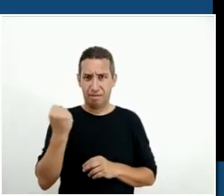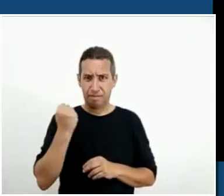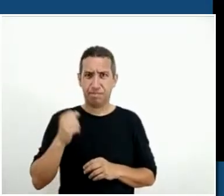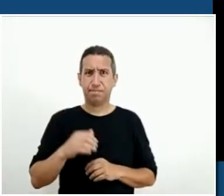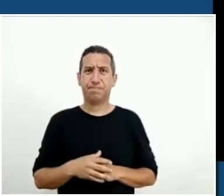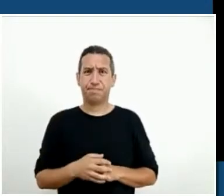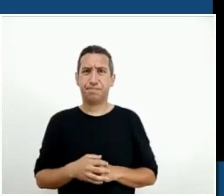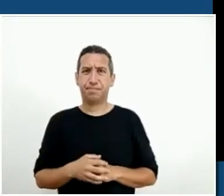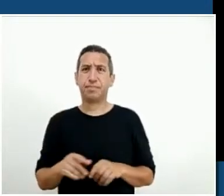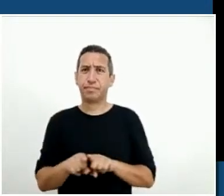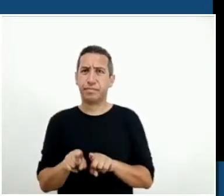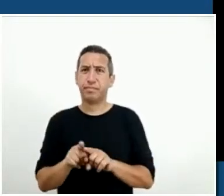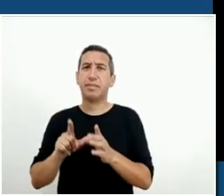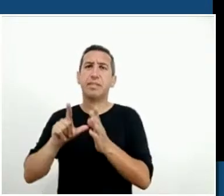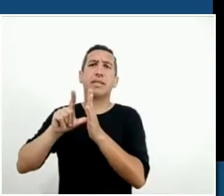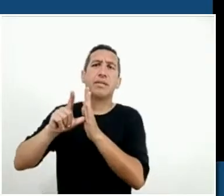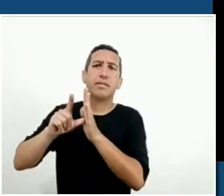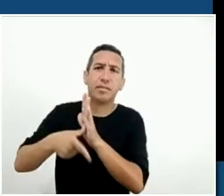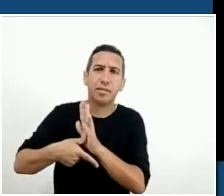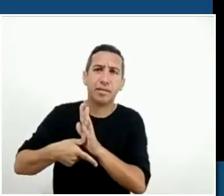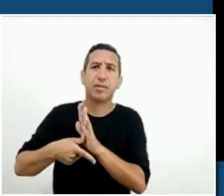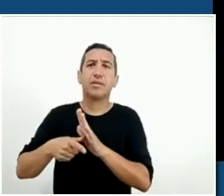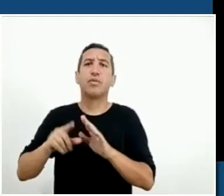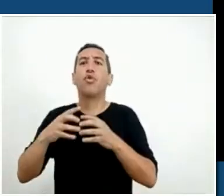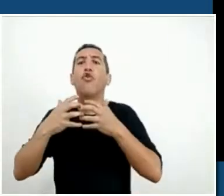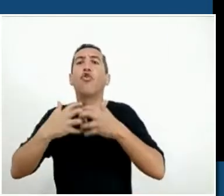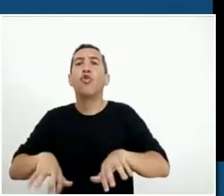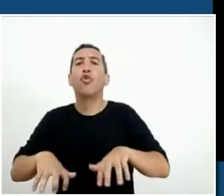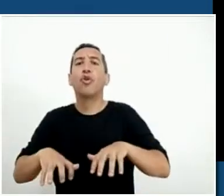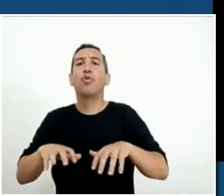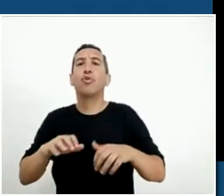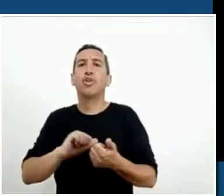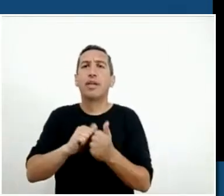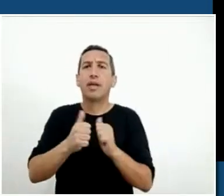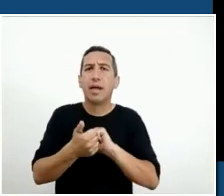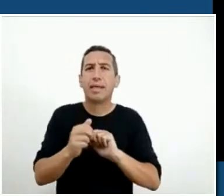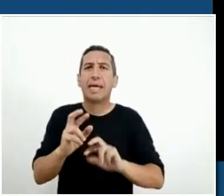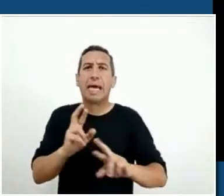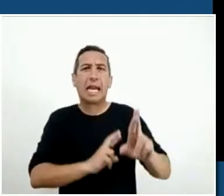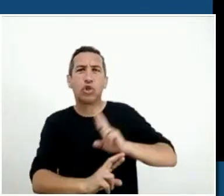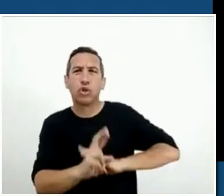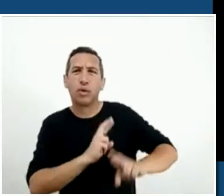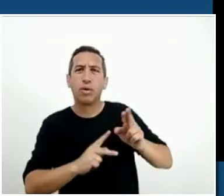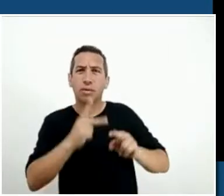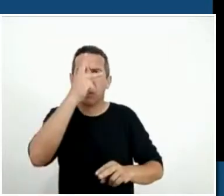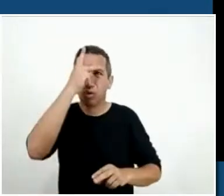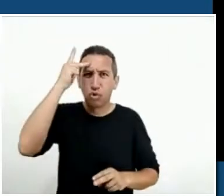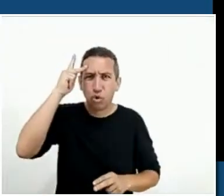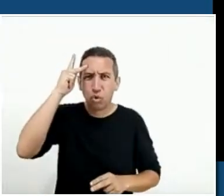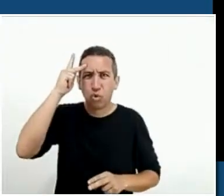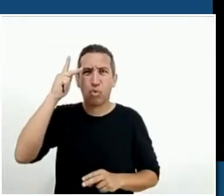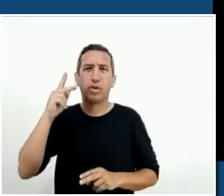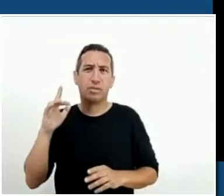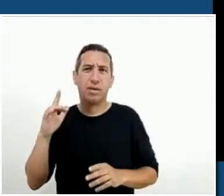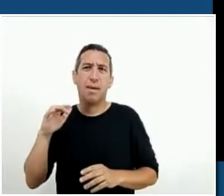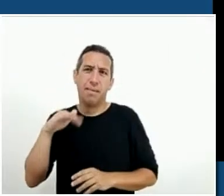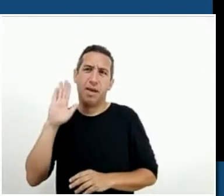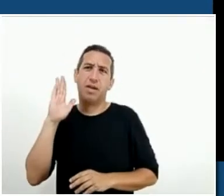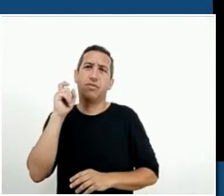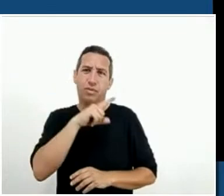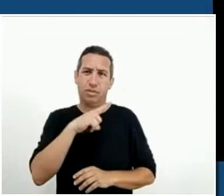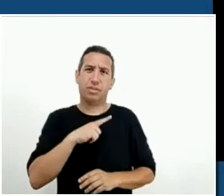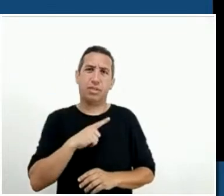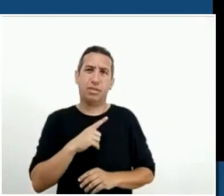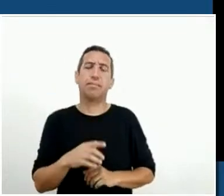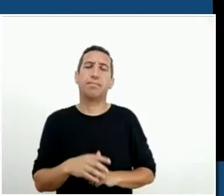no funcionamento adaptativo, que é se relacionar com os outros, com o dia a dia, tá? De acordo com os informes de